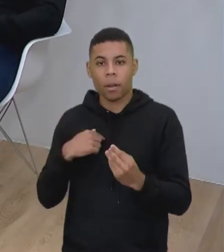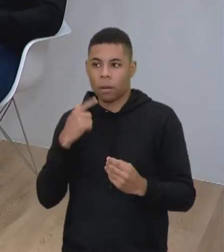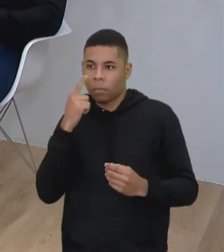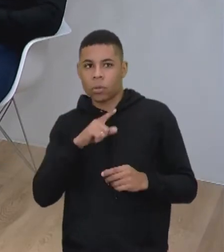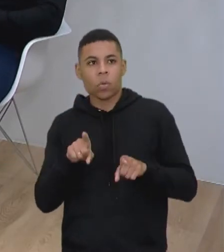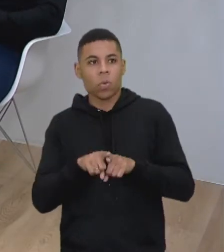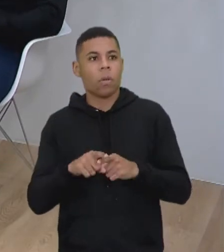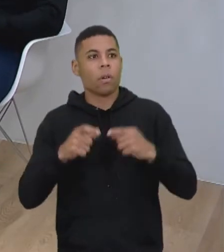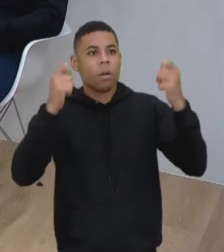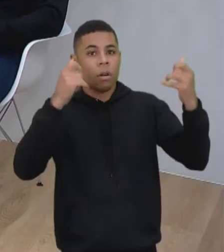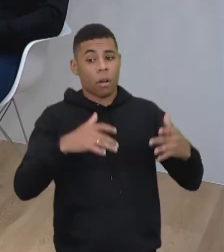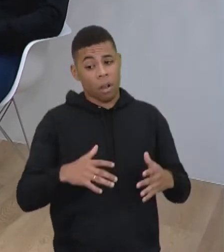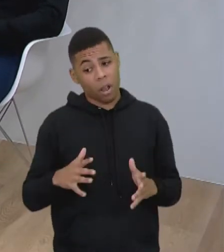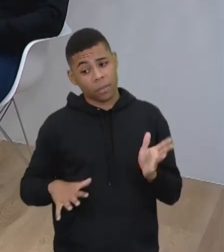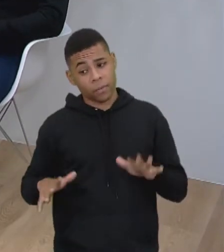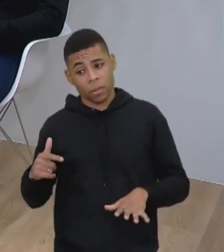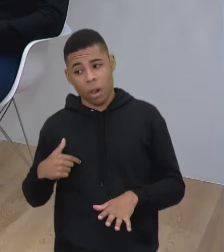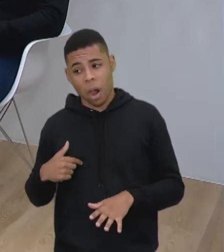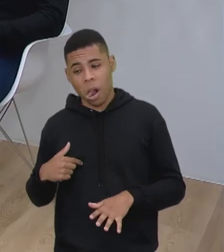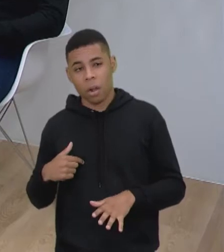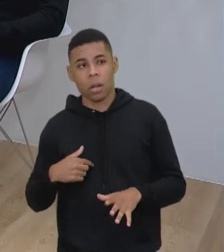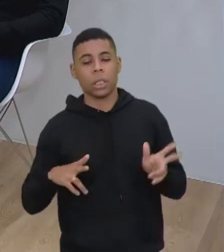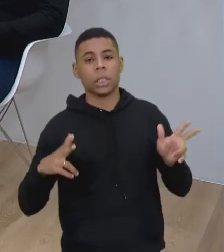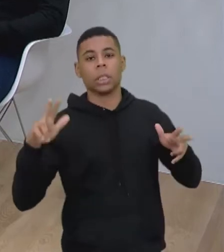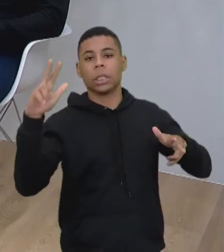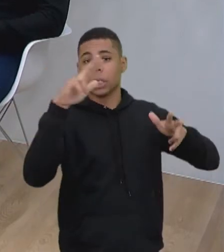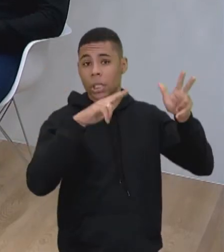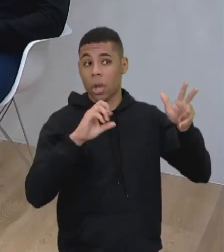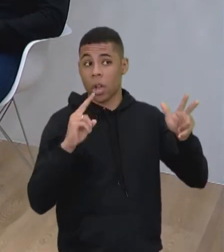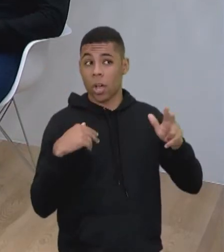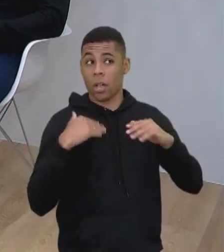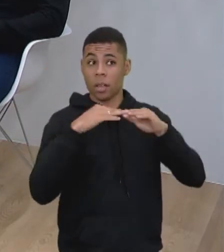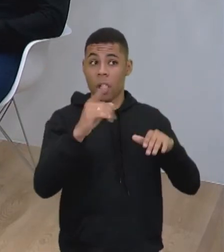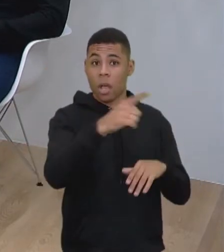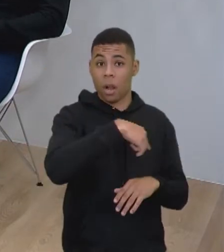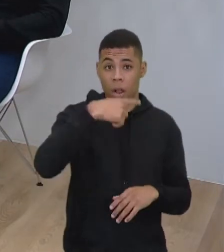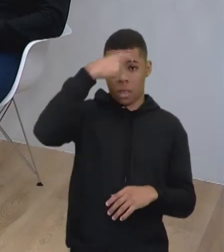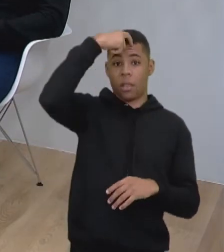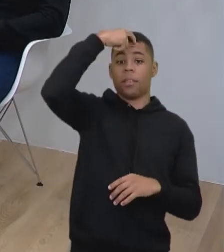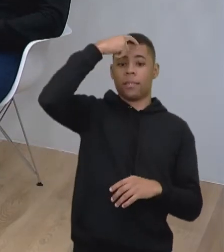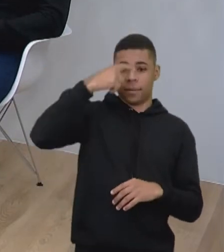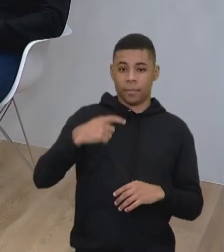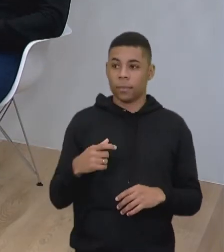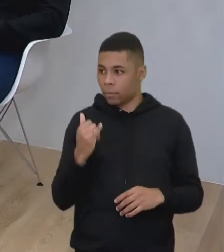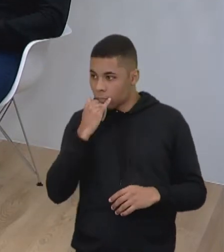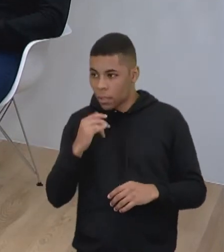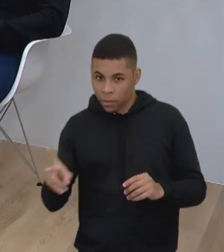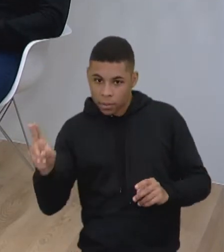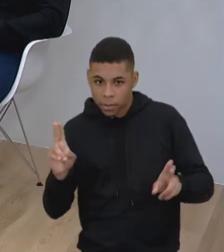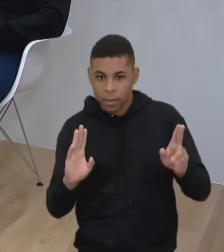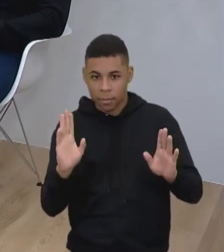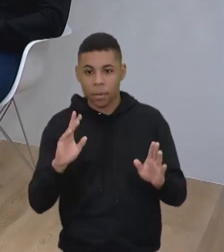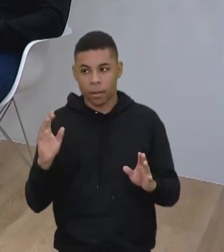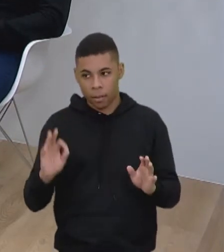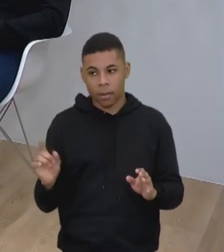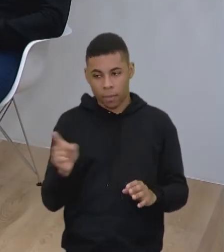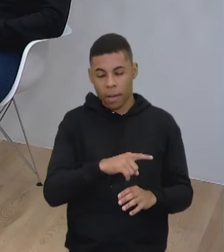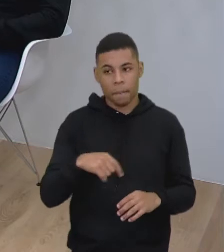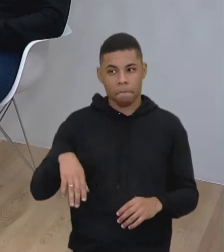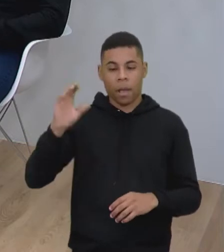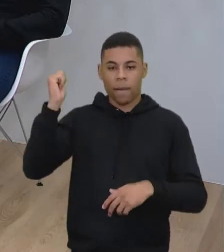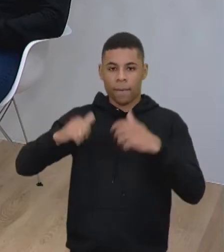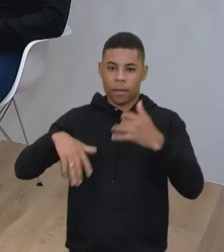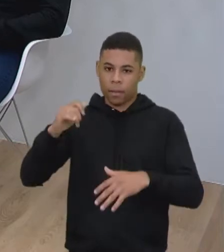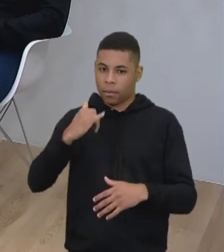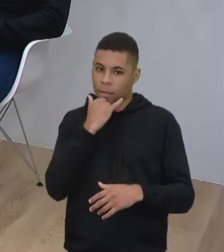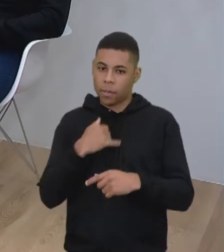manipular, de criar tendências. Só te interromper, a ideia aqui não é eu falar, é vocês falarem mais, né? Tipo, eu tô dando o melhor lugar do mundo